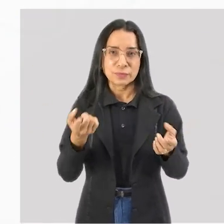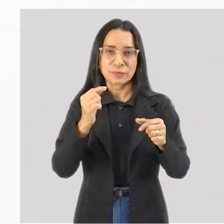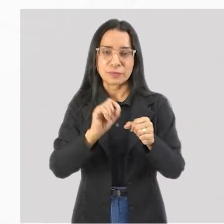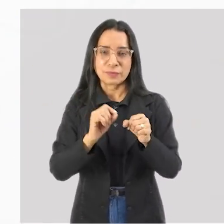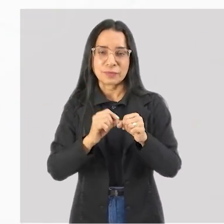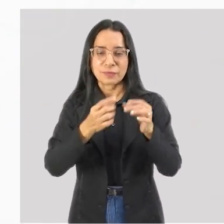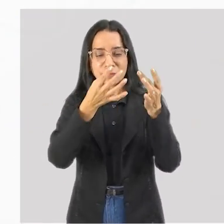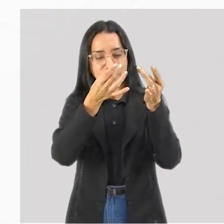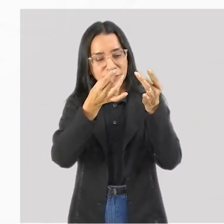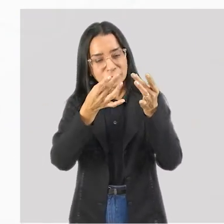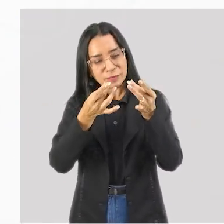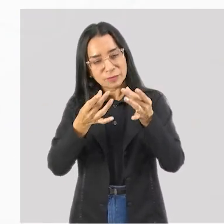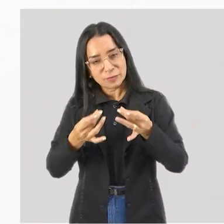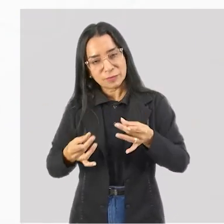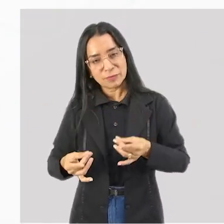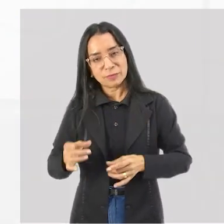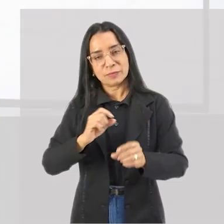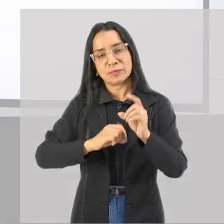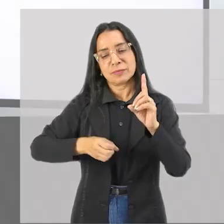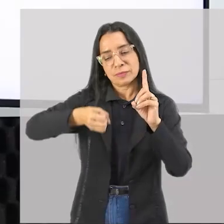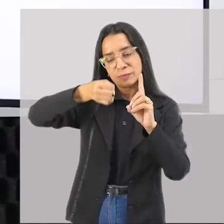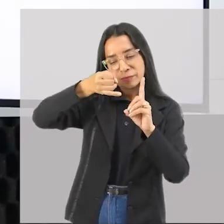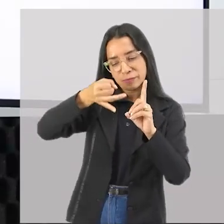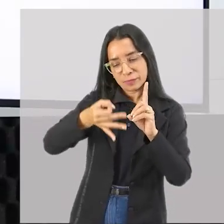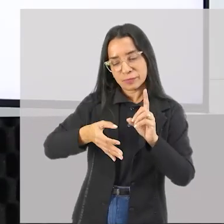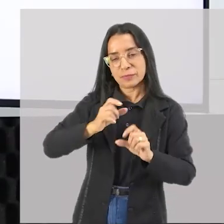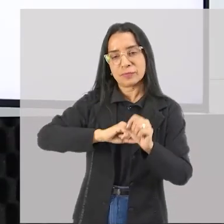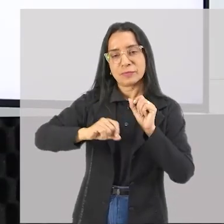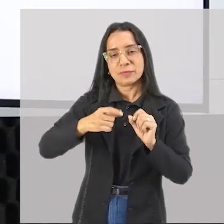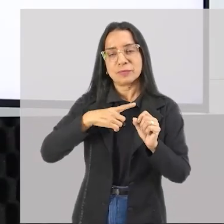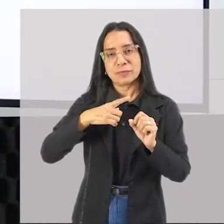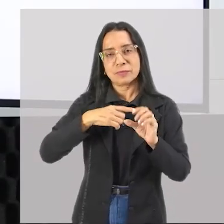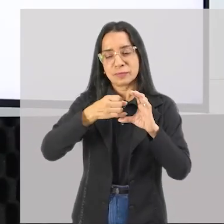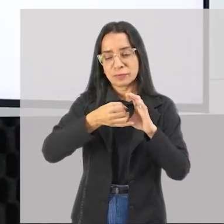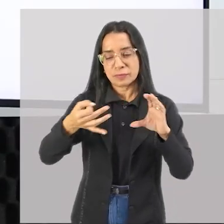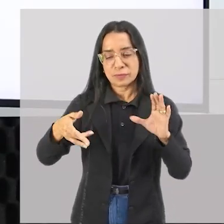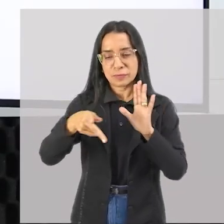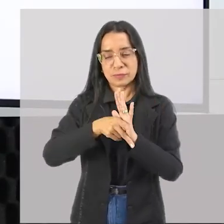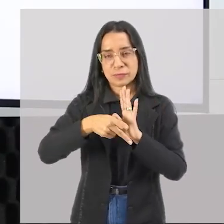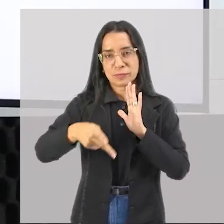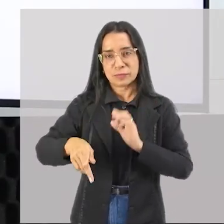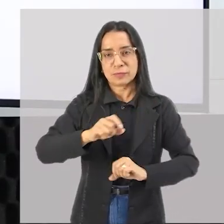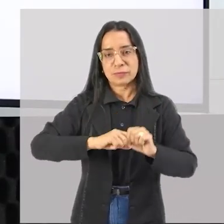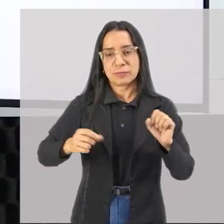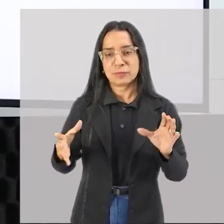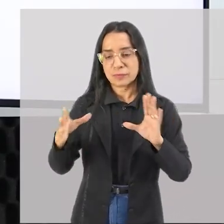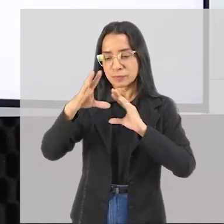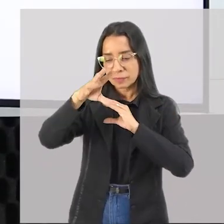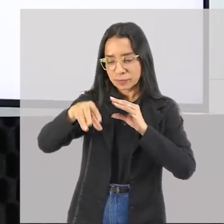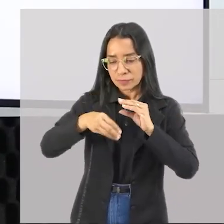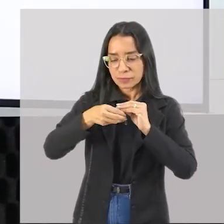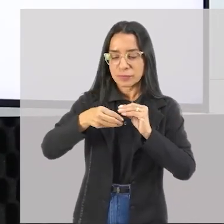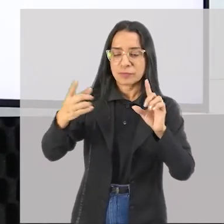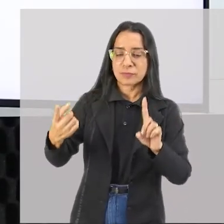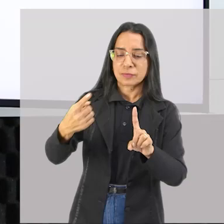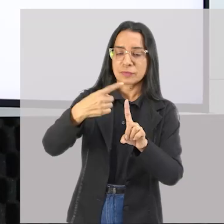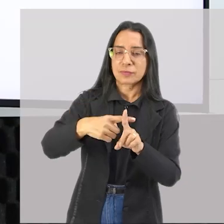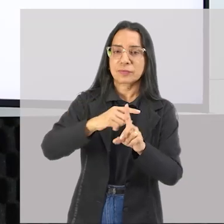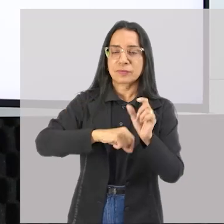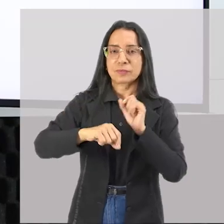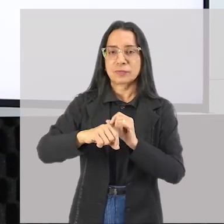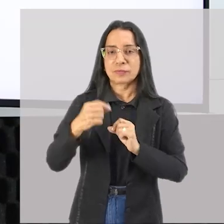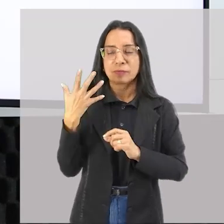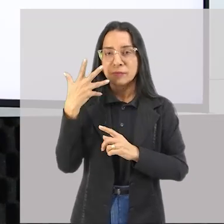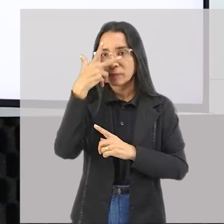fez uma descrição e essa descrição foi colocando várias características, todas se somando à beleza da